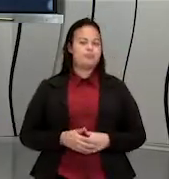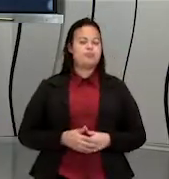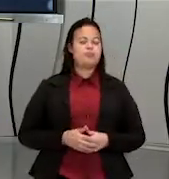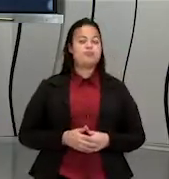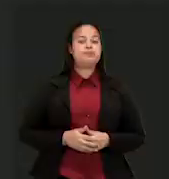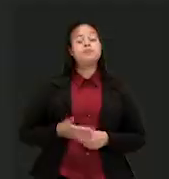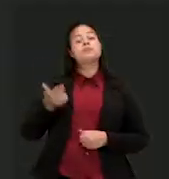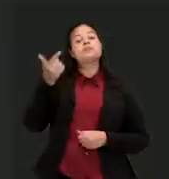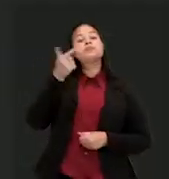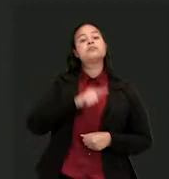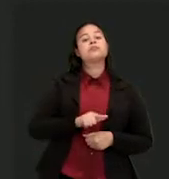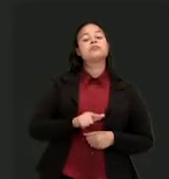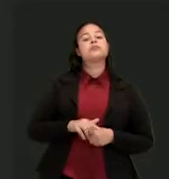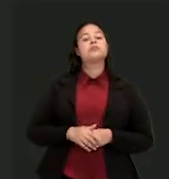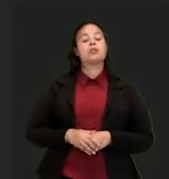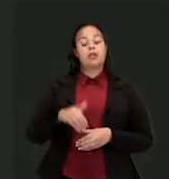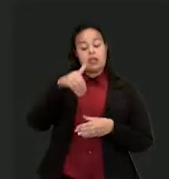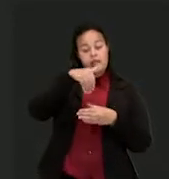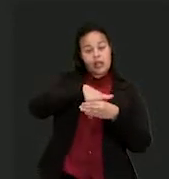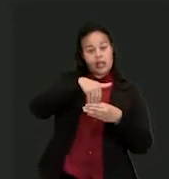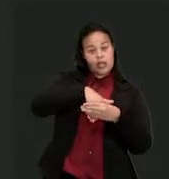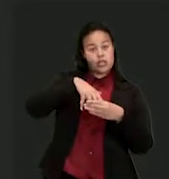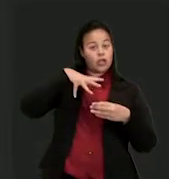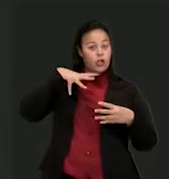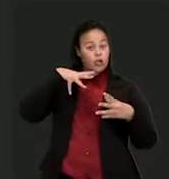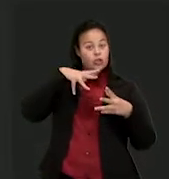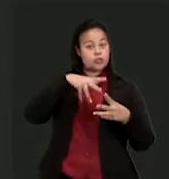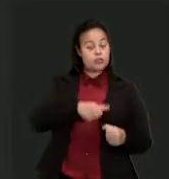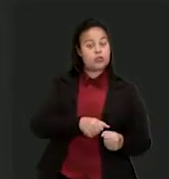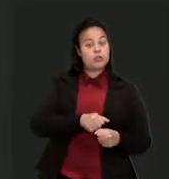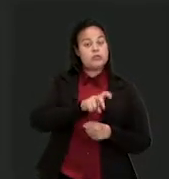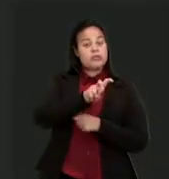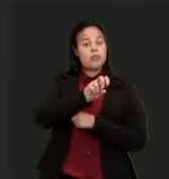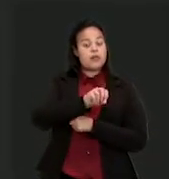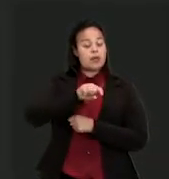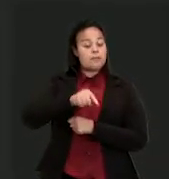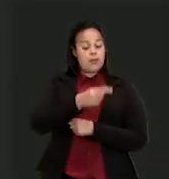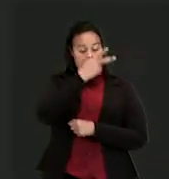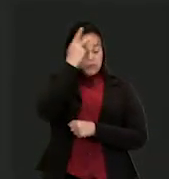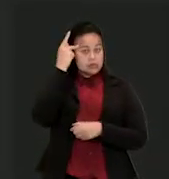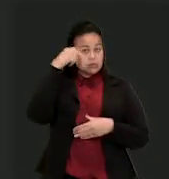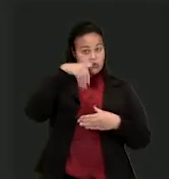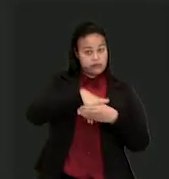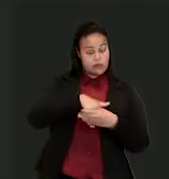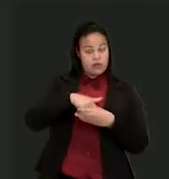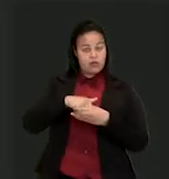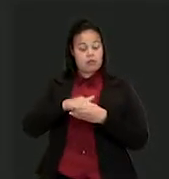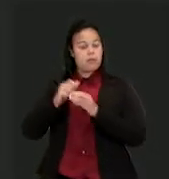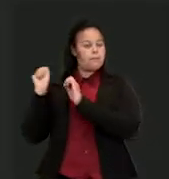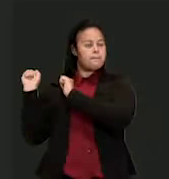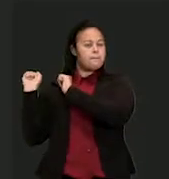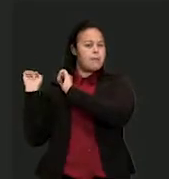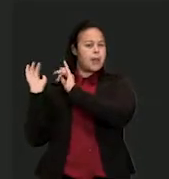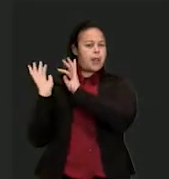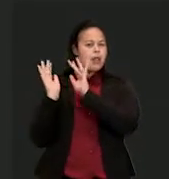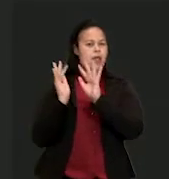De novo, numa eleição, de um total de 50 mil eleitores, compareceram às urnas